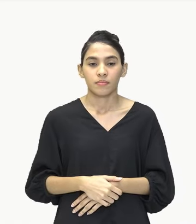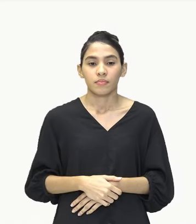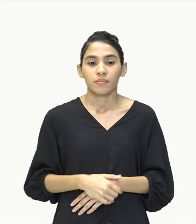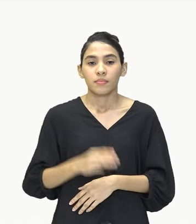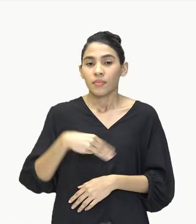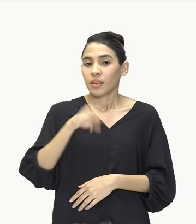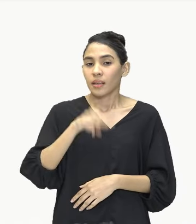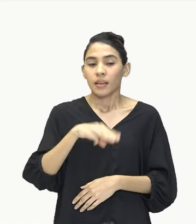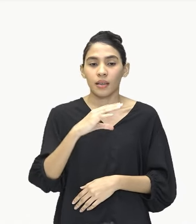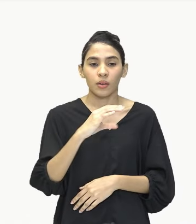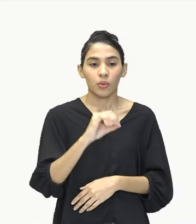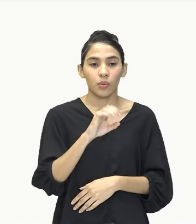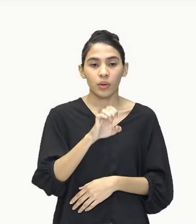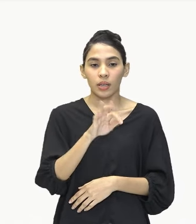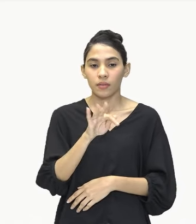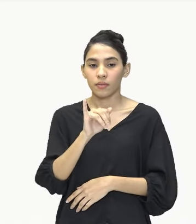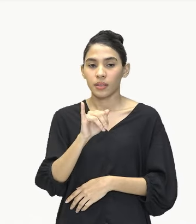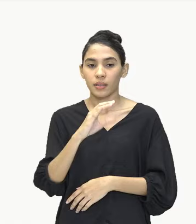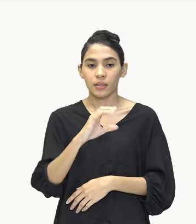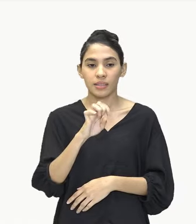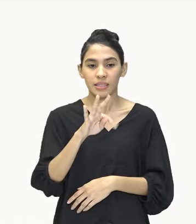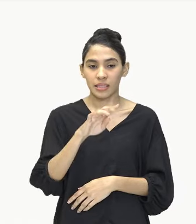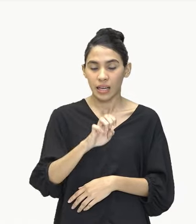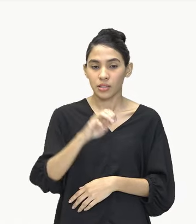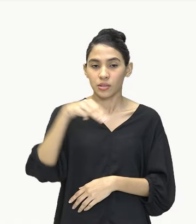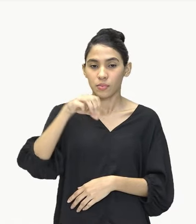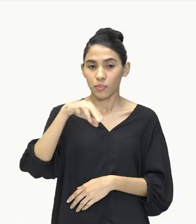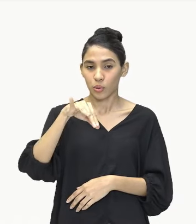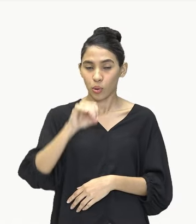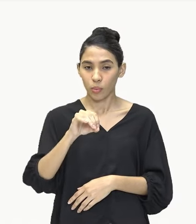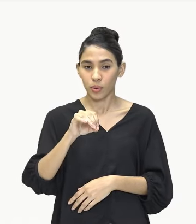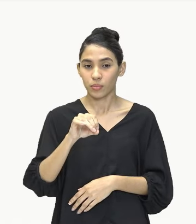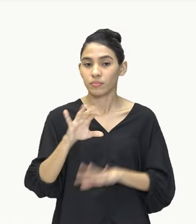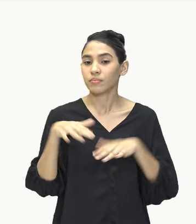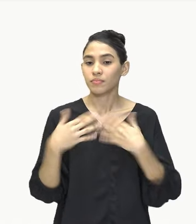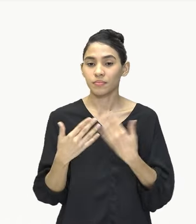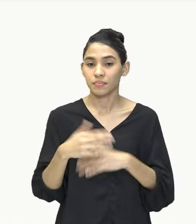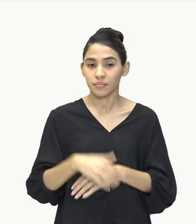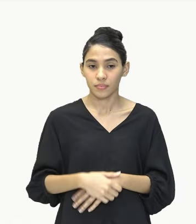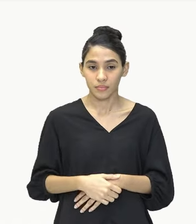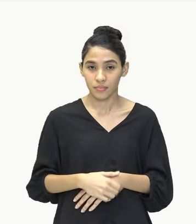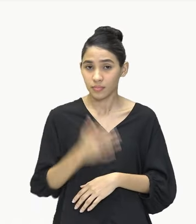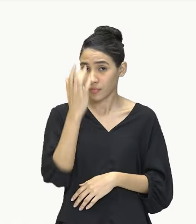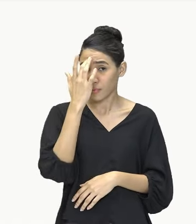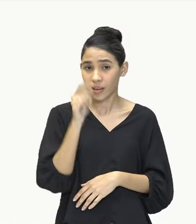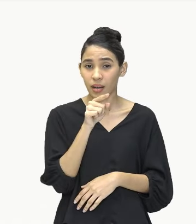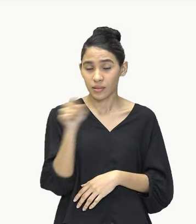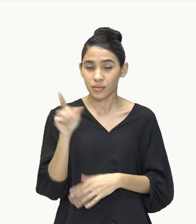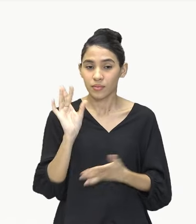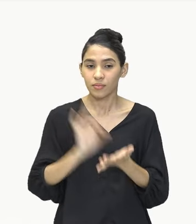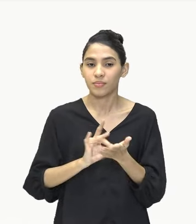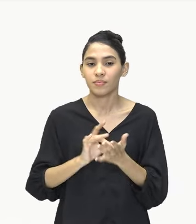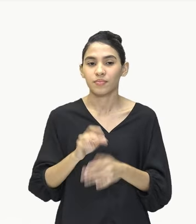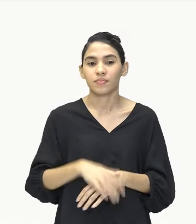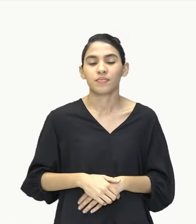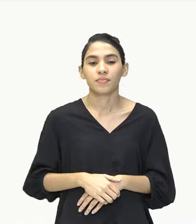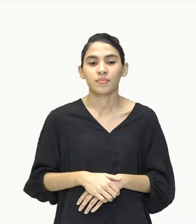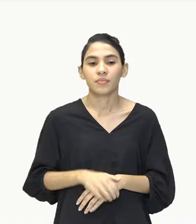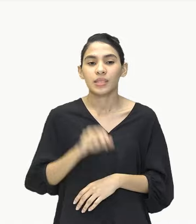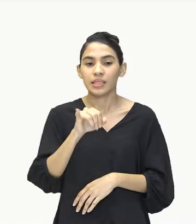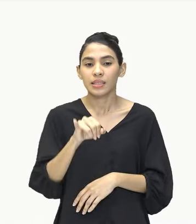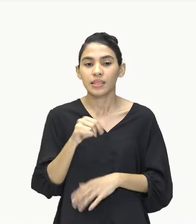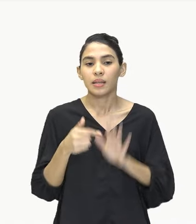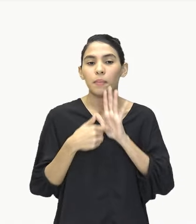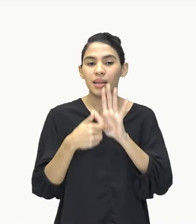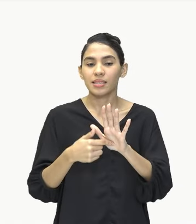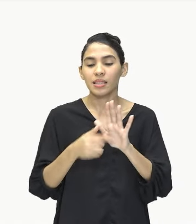Quem é o coeficiente desse monômio? Tá fácil, exatamente. Quando aparece só